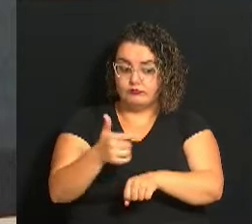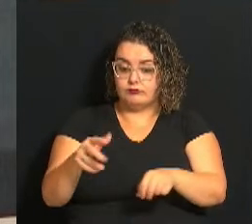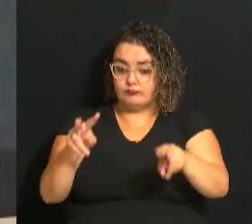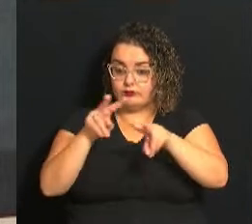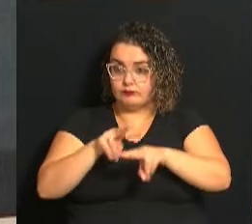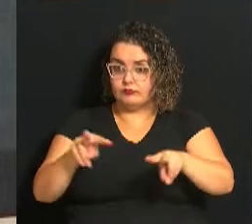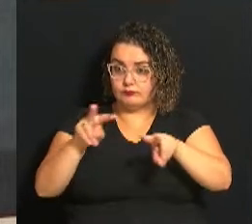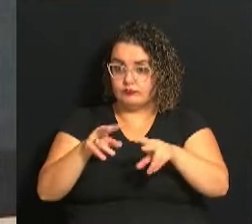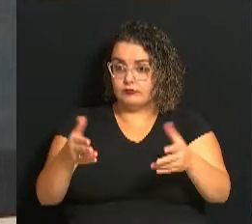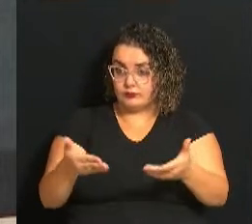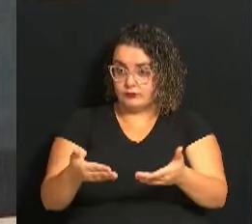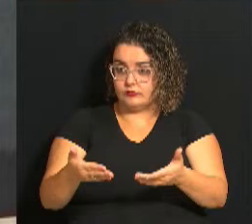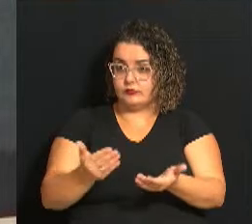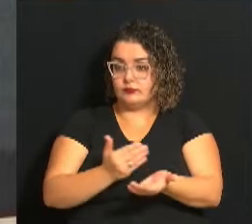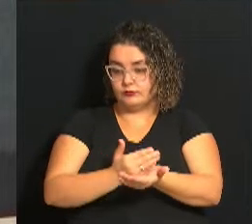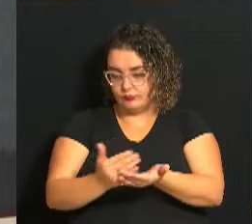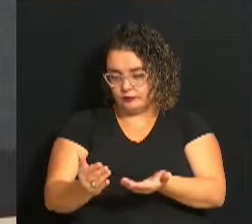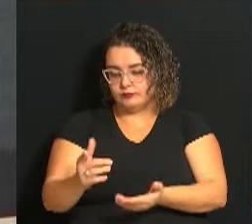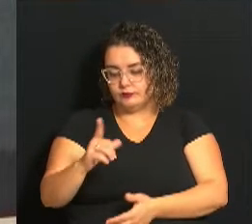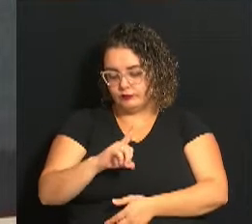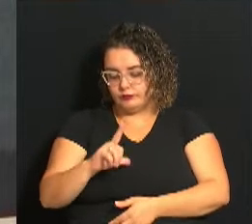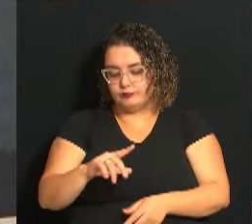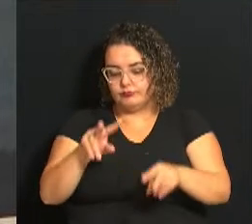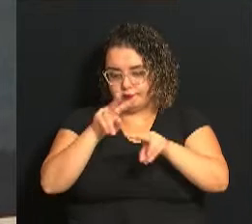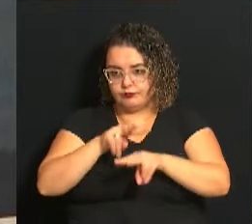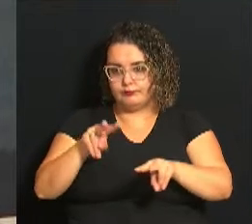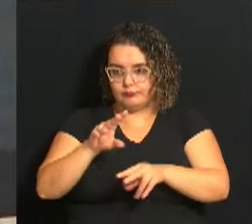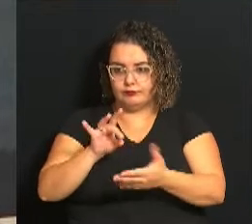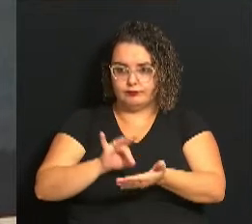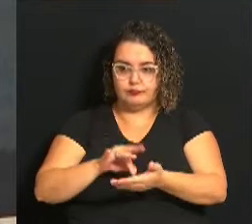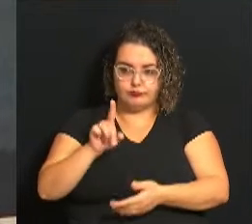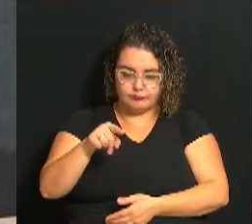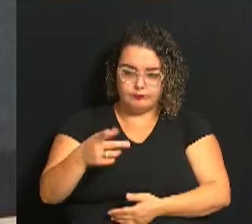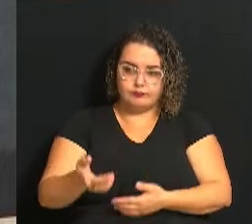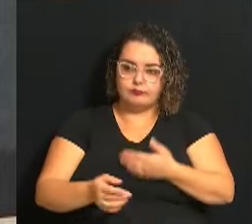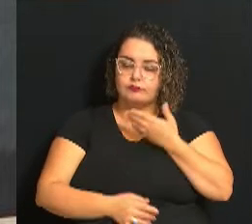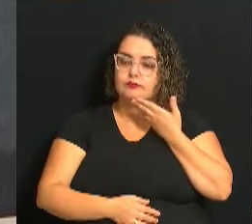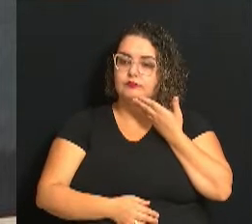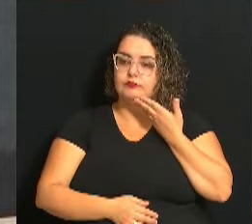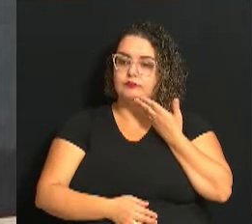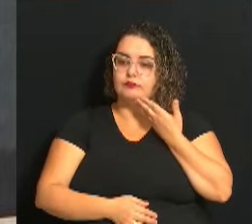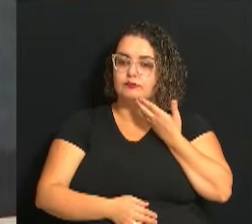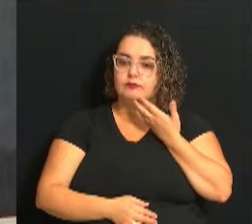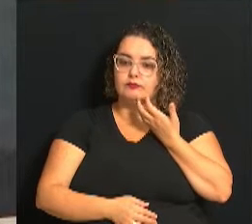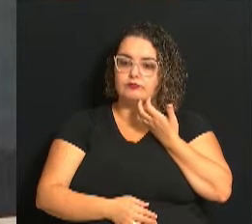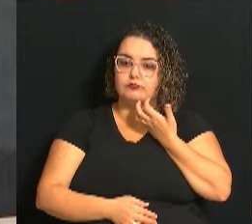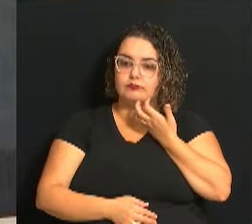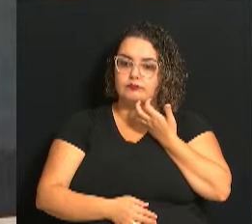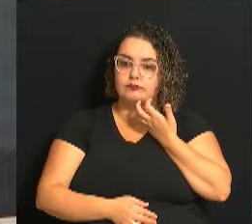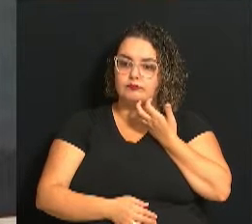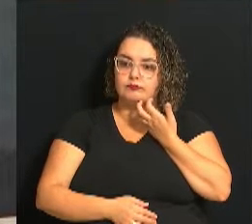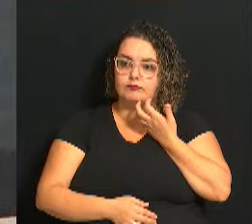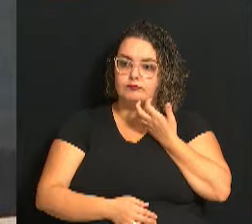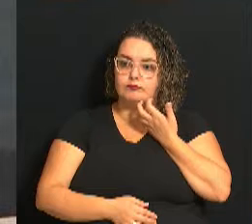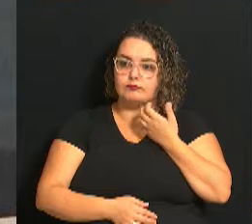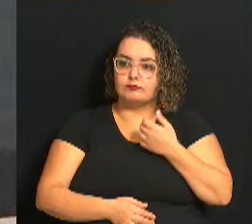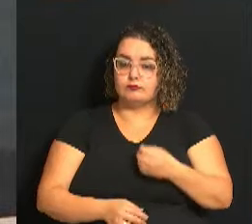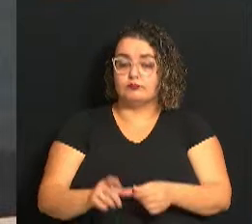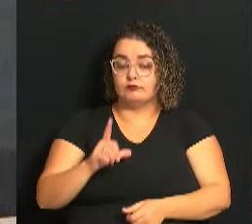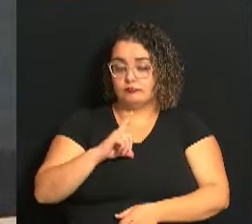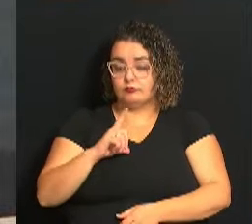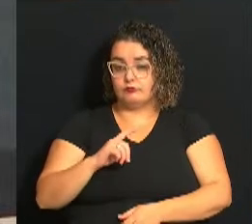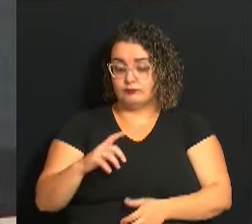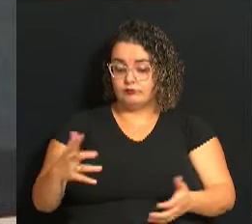agora começam a ficar. Então, na verdade, é isso. Nós temos tido uma colaboração gigante